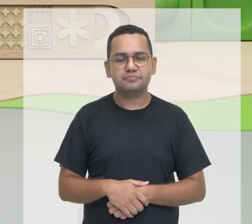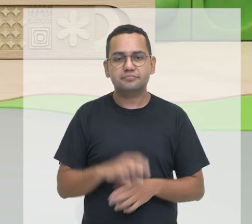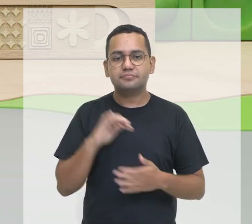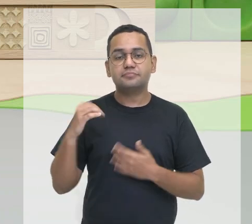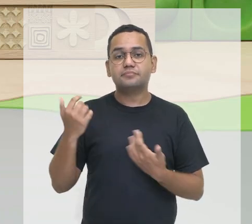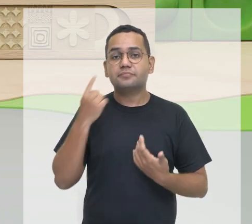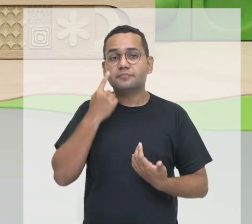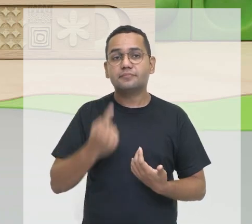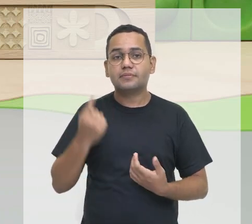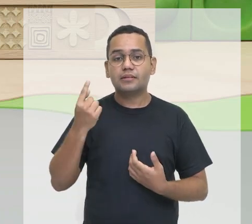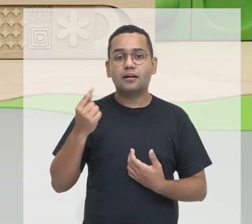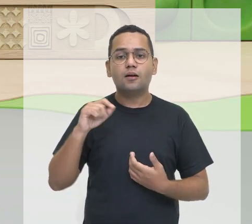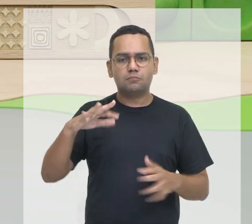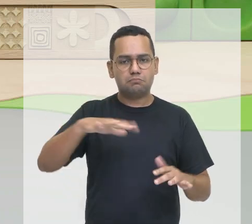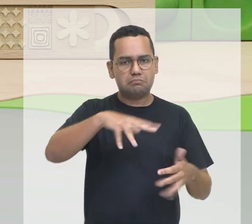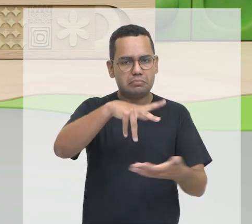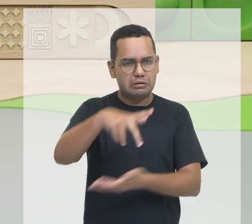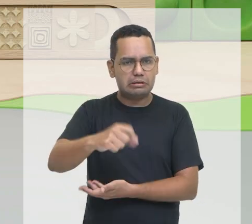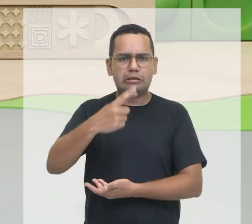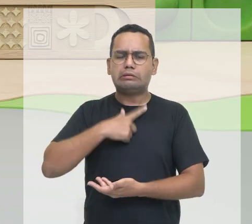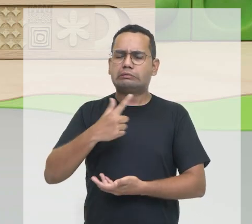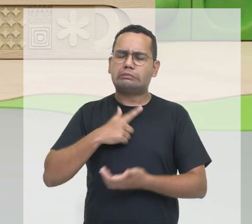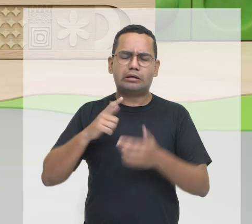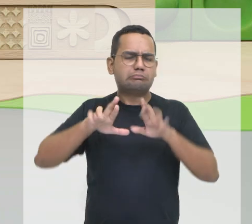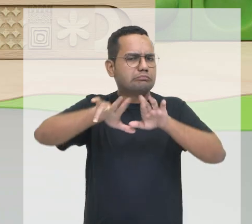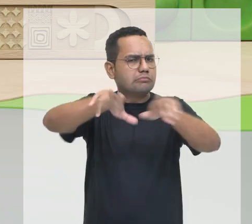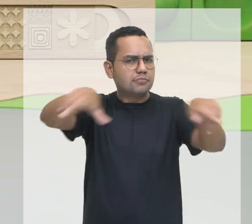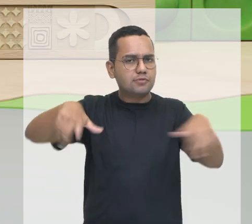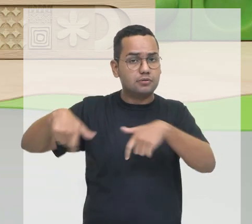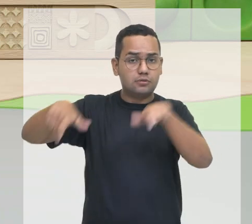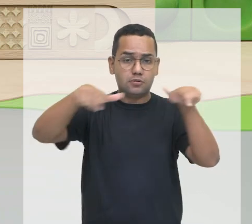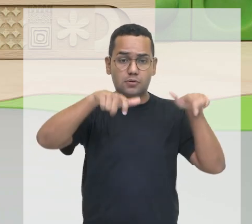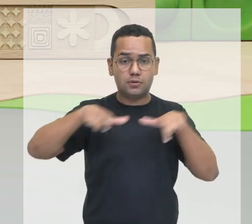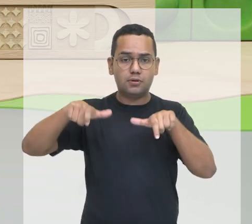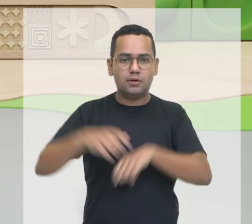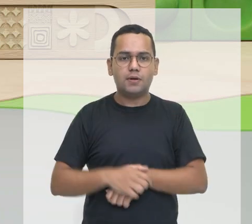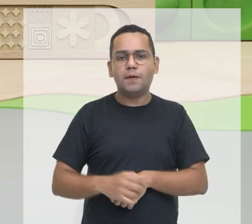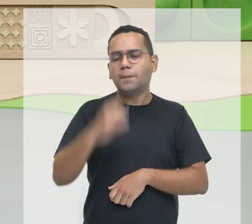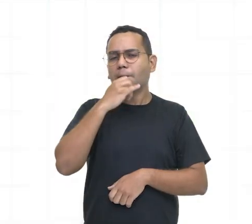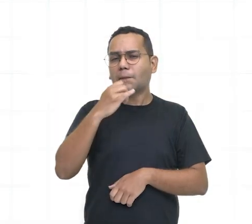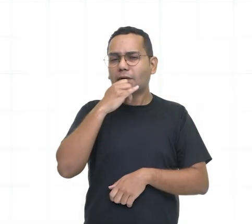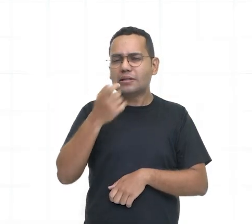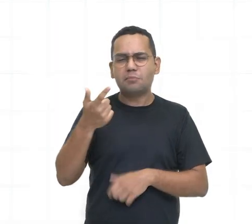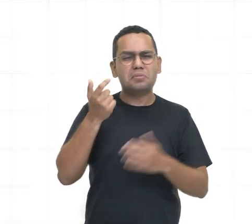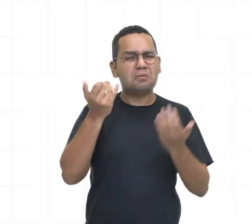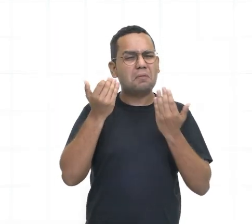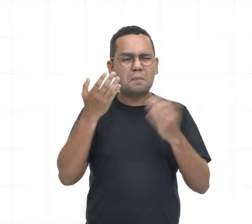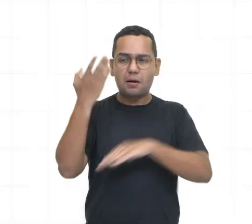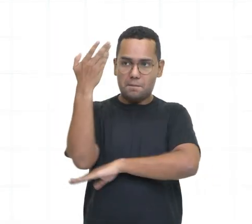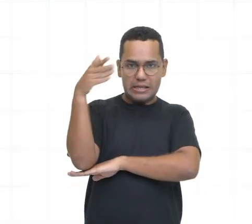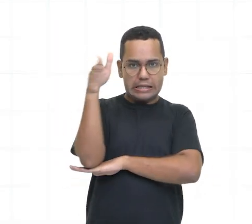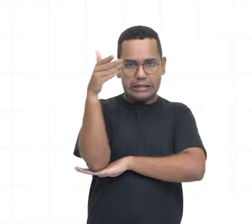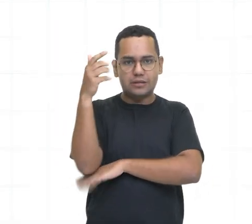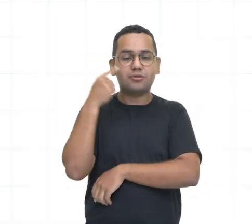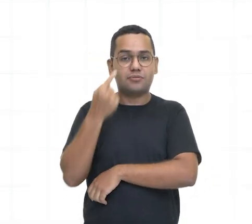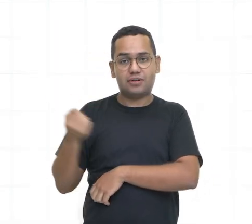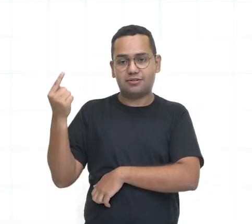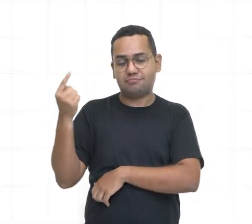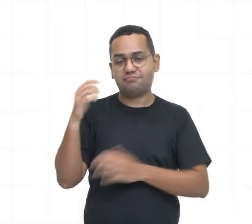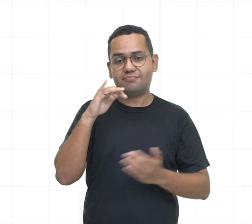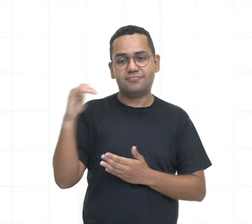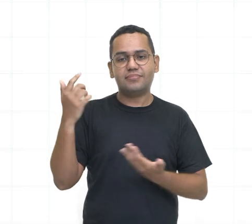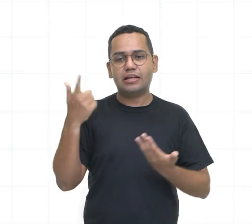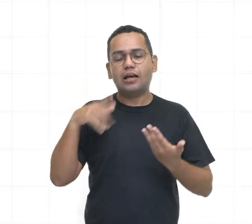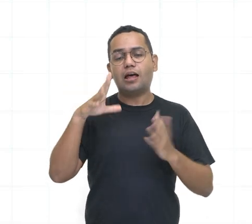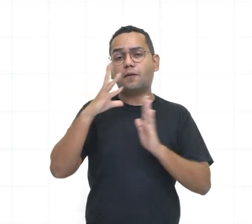estão por toda parte, inclusive na nossa bandeira nacional, porque elas são inspiração para desenhos, né, para design,